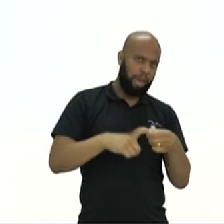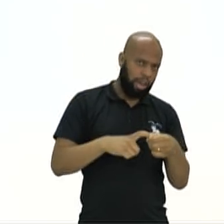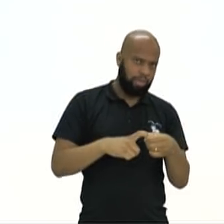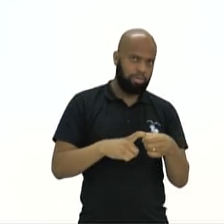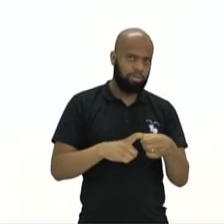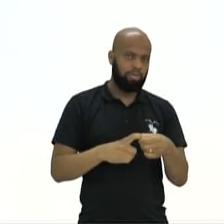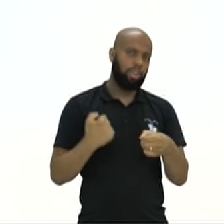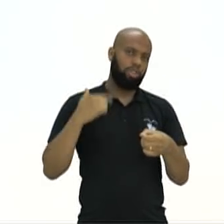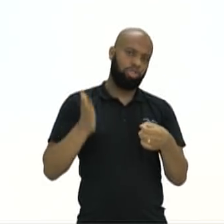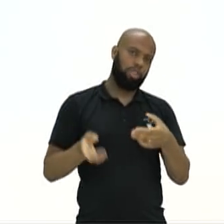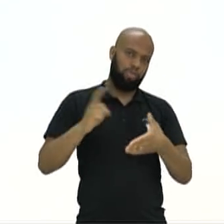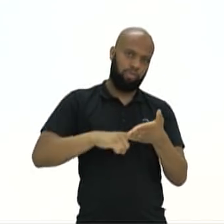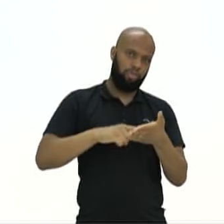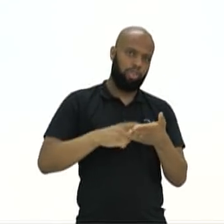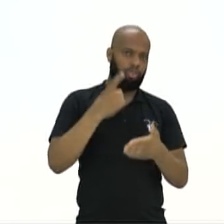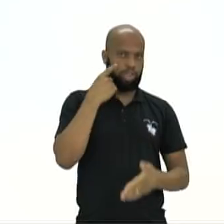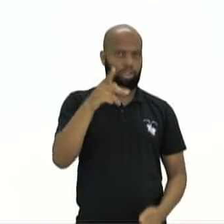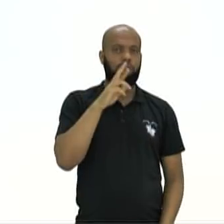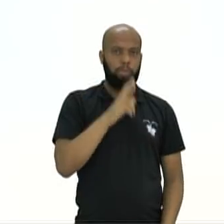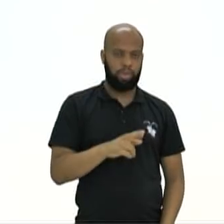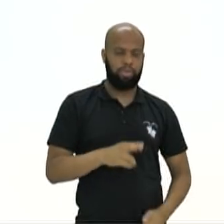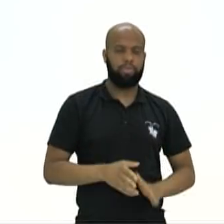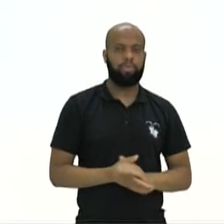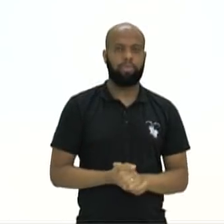pouquinho nós voltamos. Corrigimos junto.